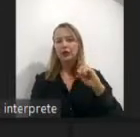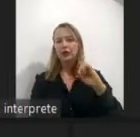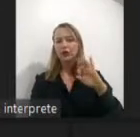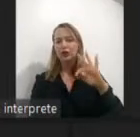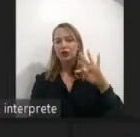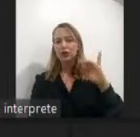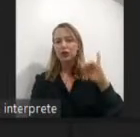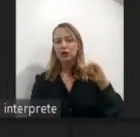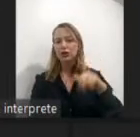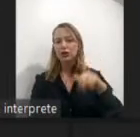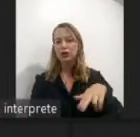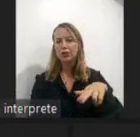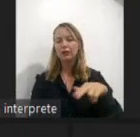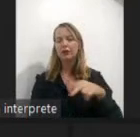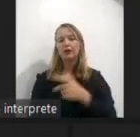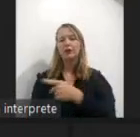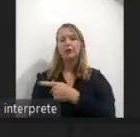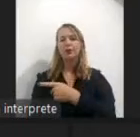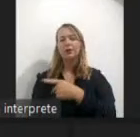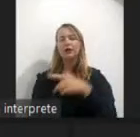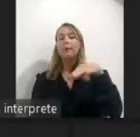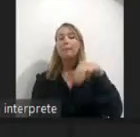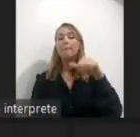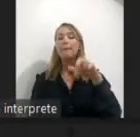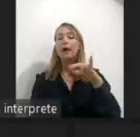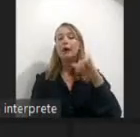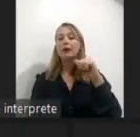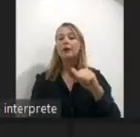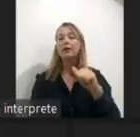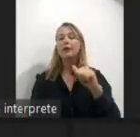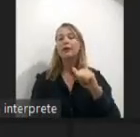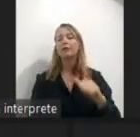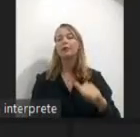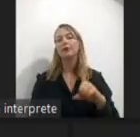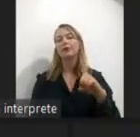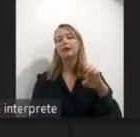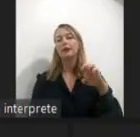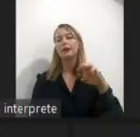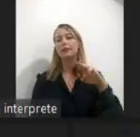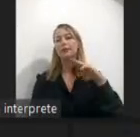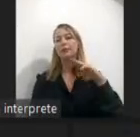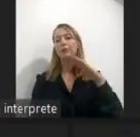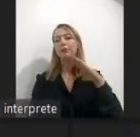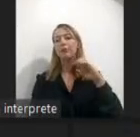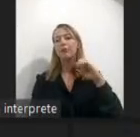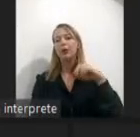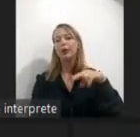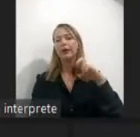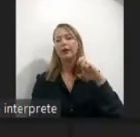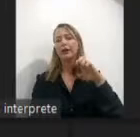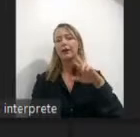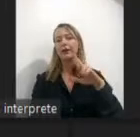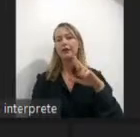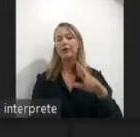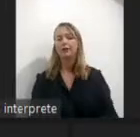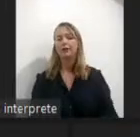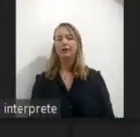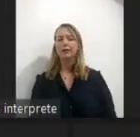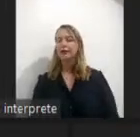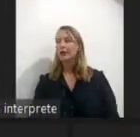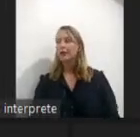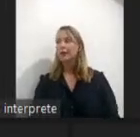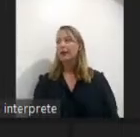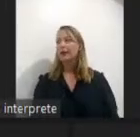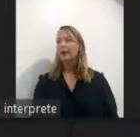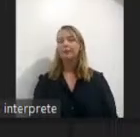e Maria Joverina Debone. Volta a palavra ao